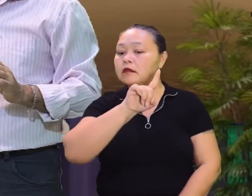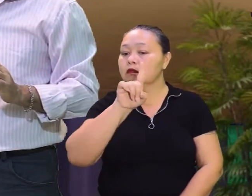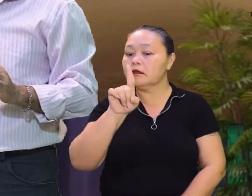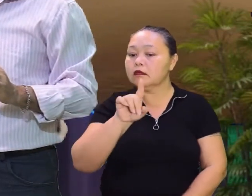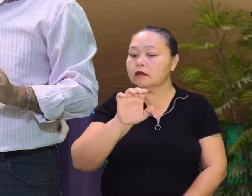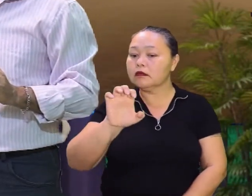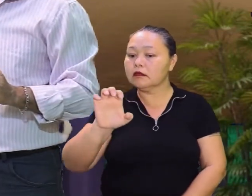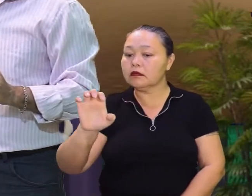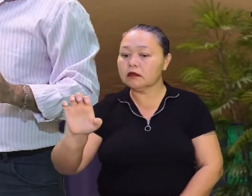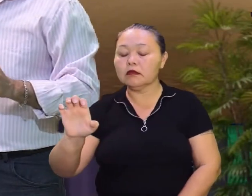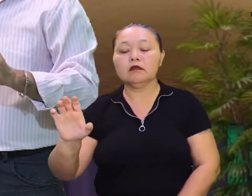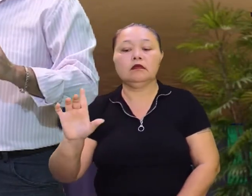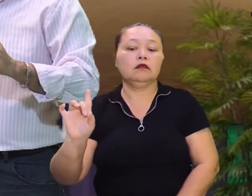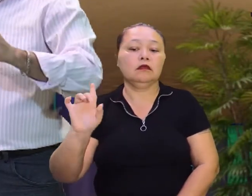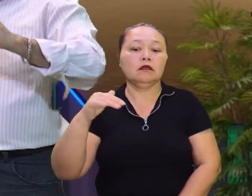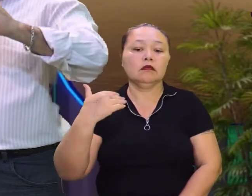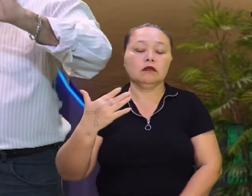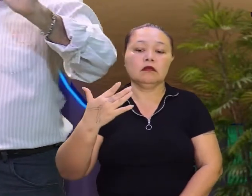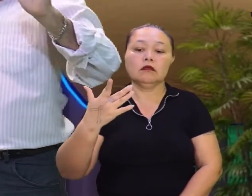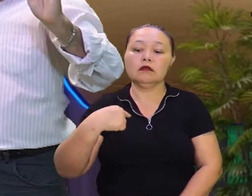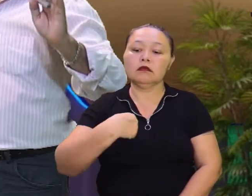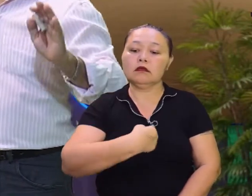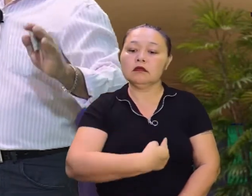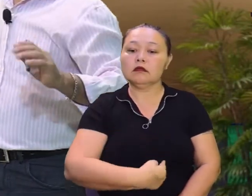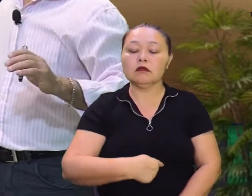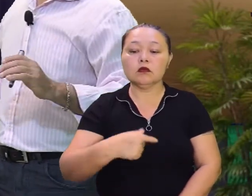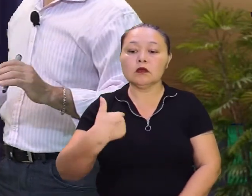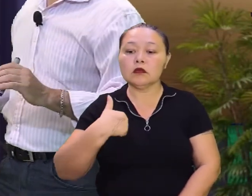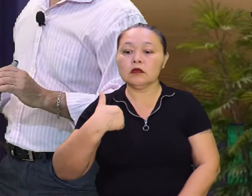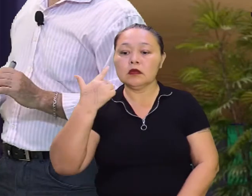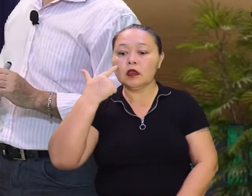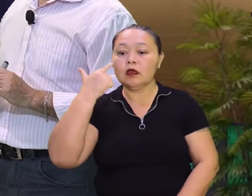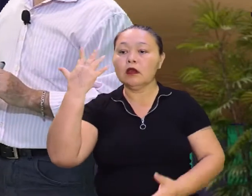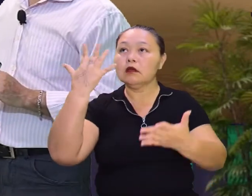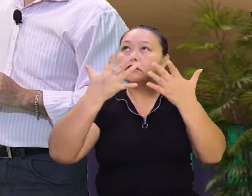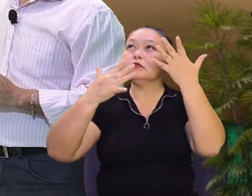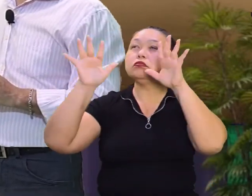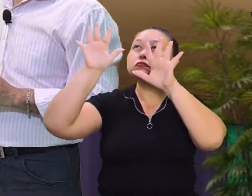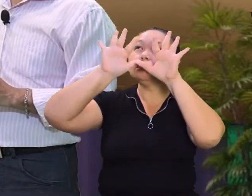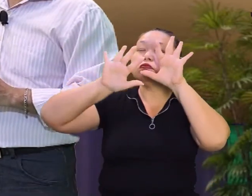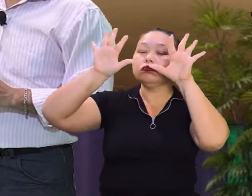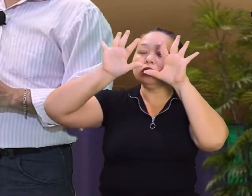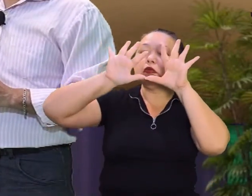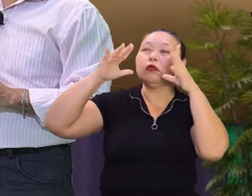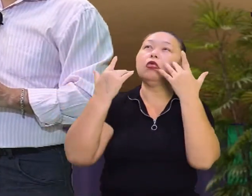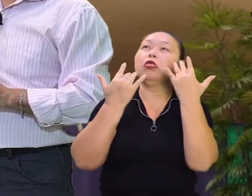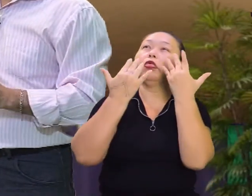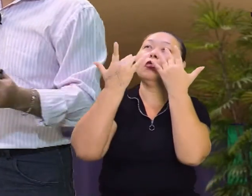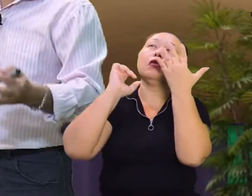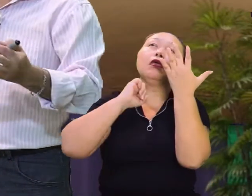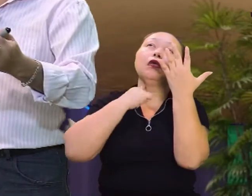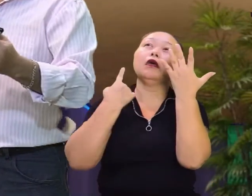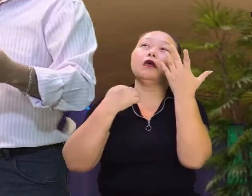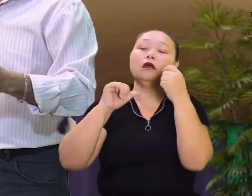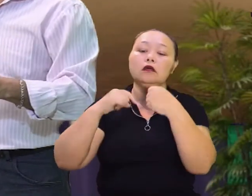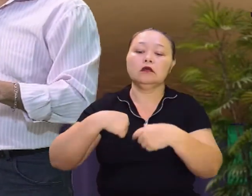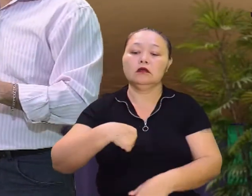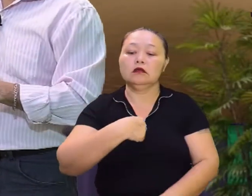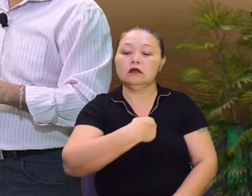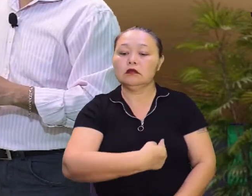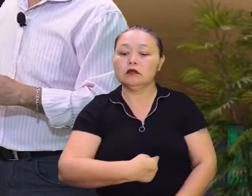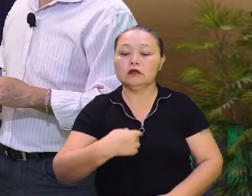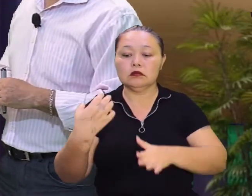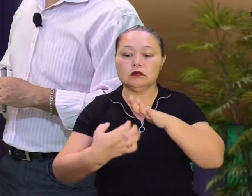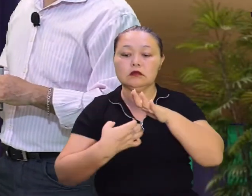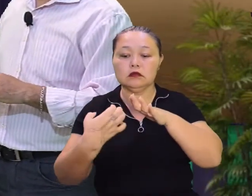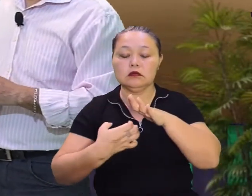especiais da China. Rogério, tem dia que não dá de ver a luz do sol. Com certeza. De tanta poluição dessas indústrias